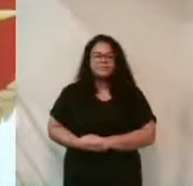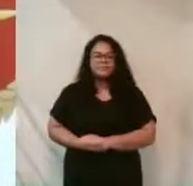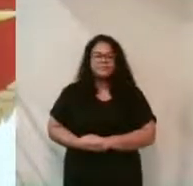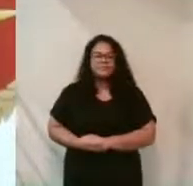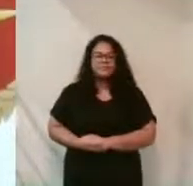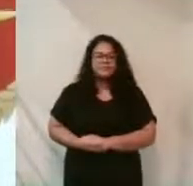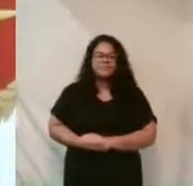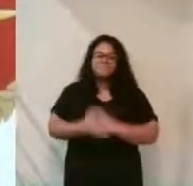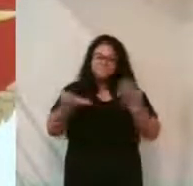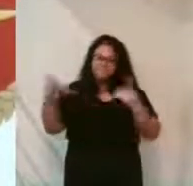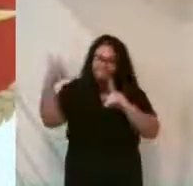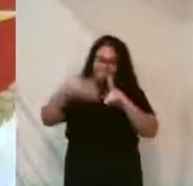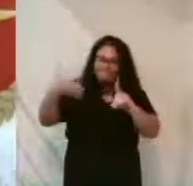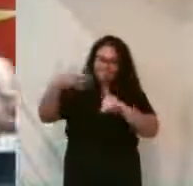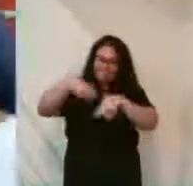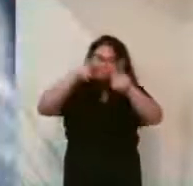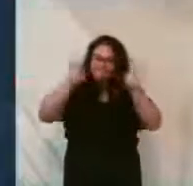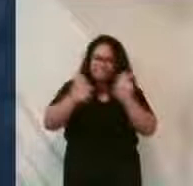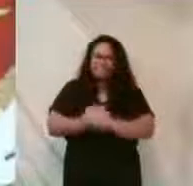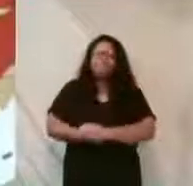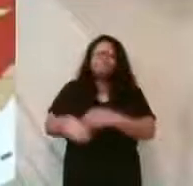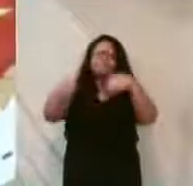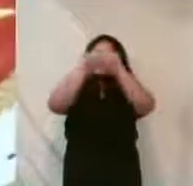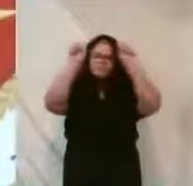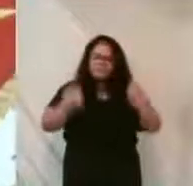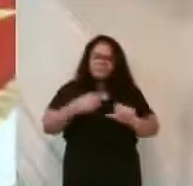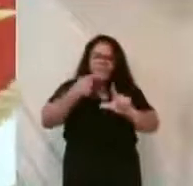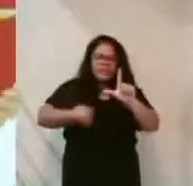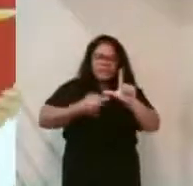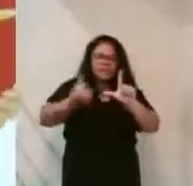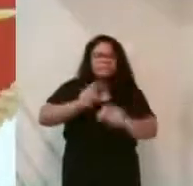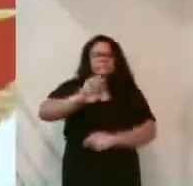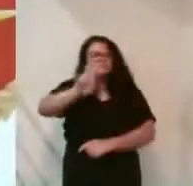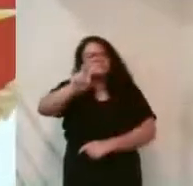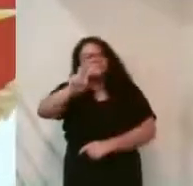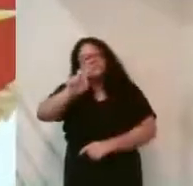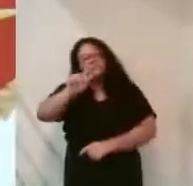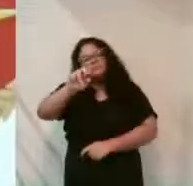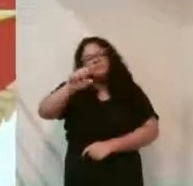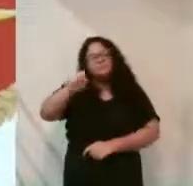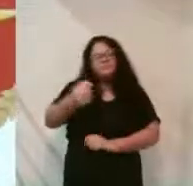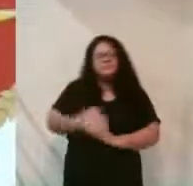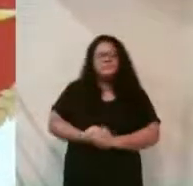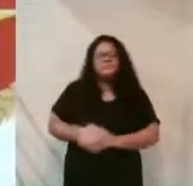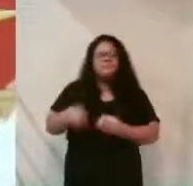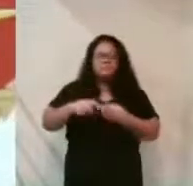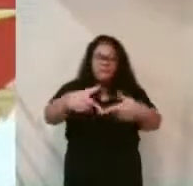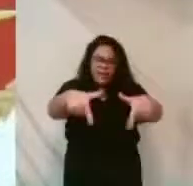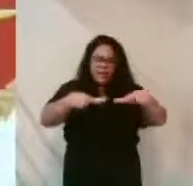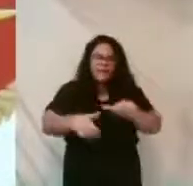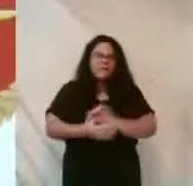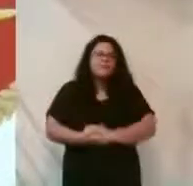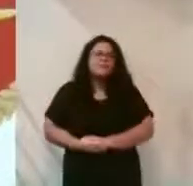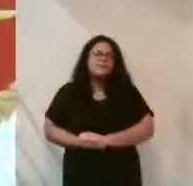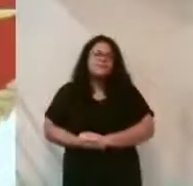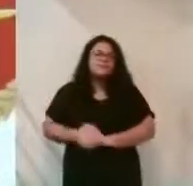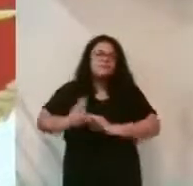Trazendo o tema Sistema de Logística Reversa e Certificados de Créditos de Reciclagem,